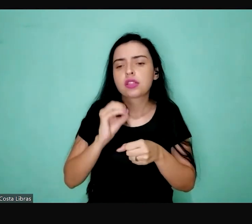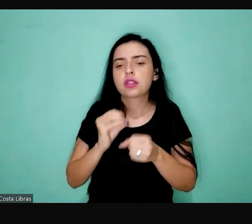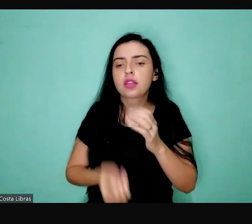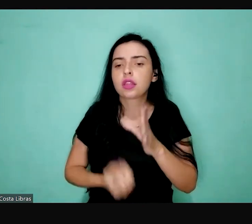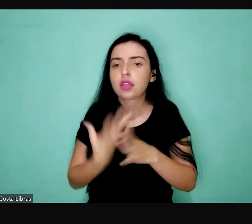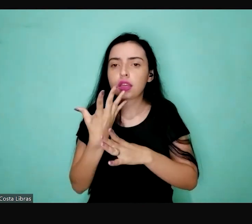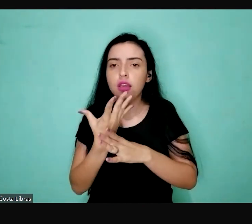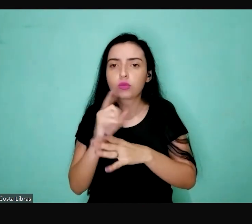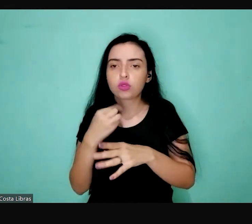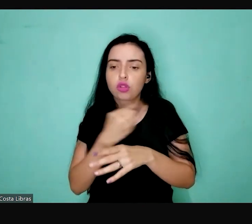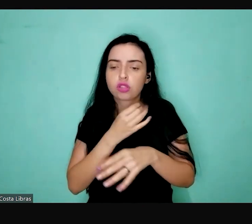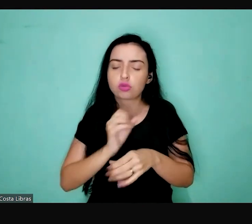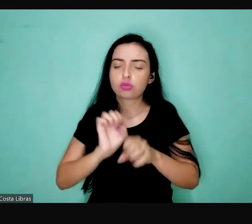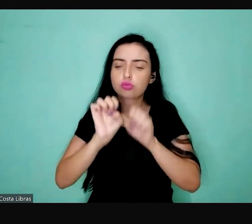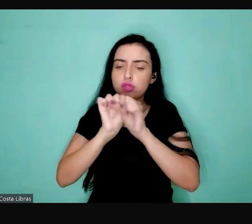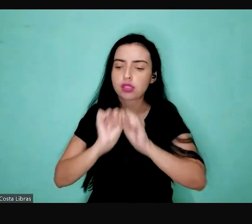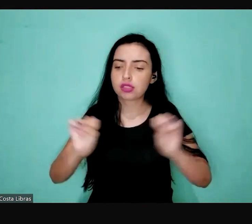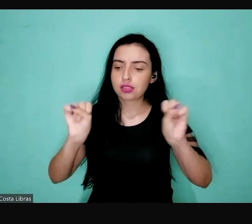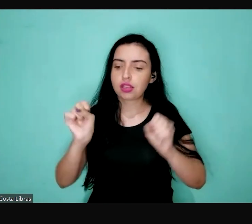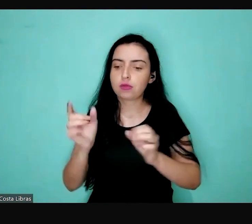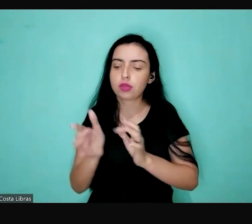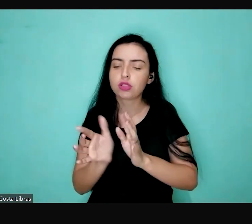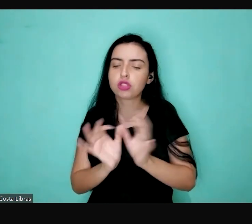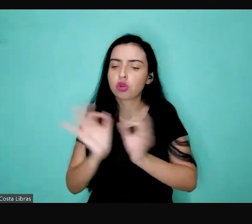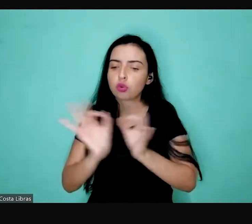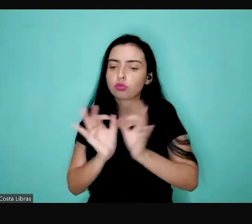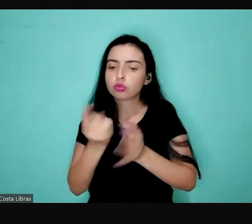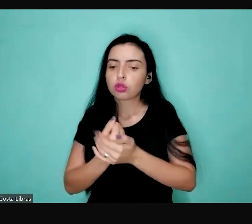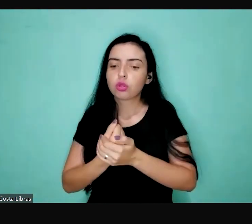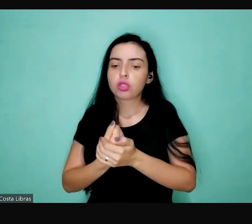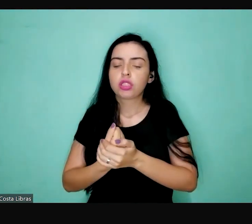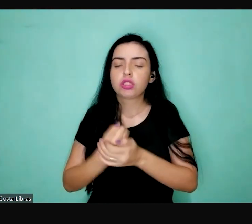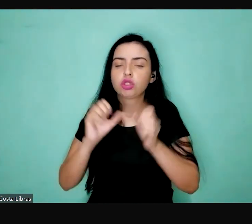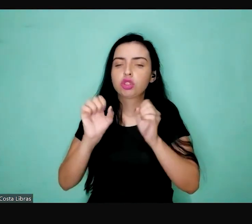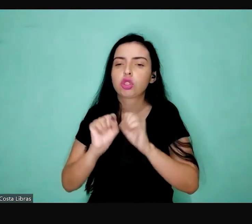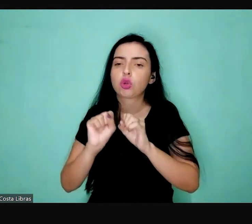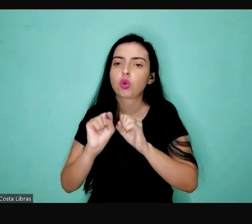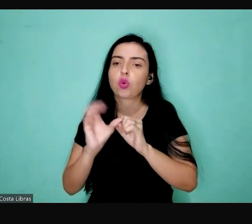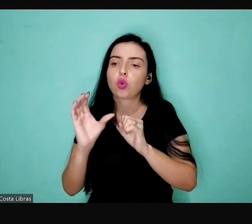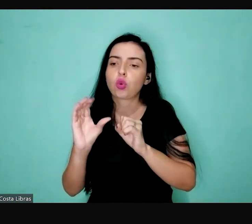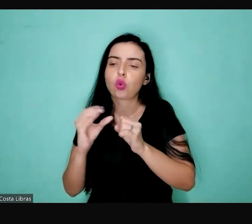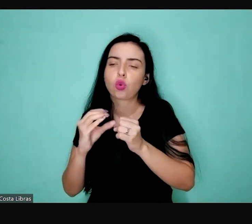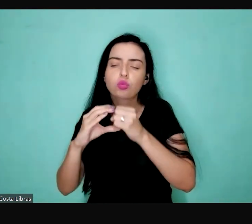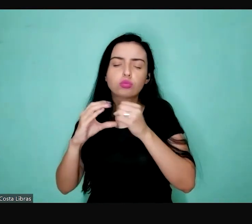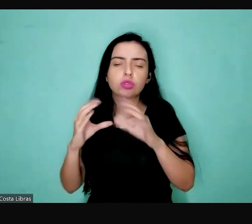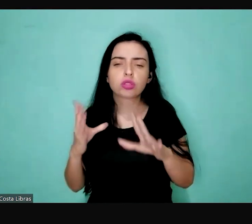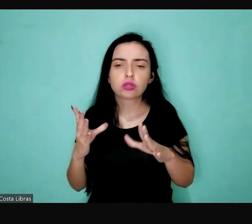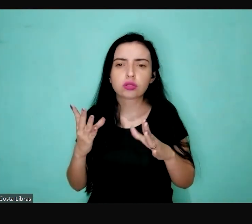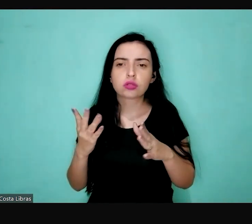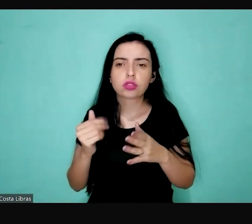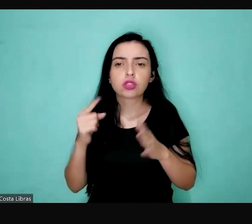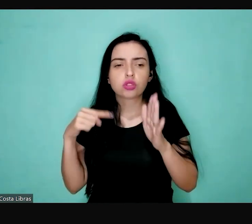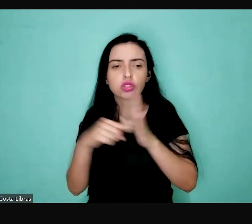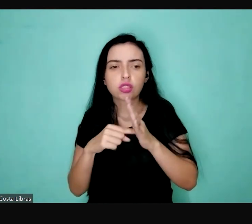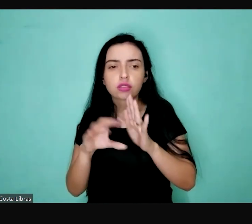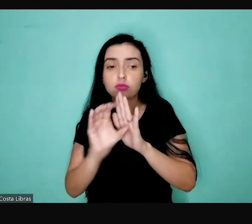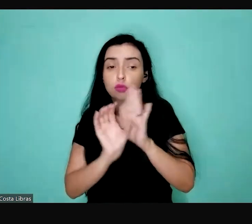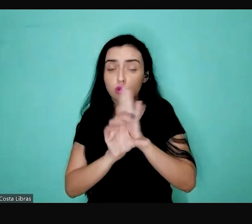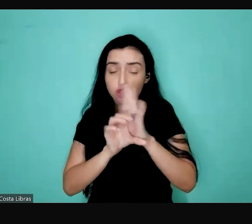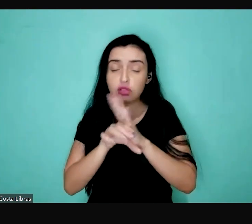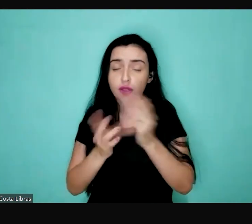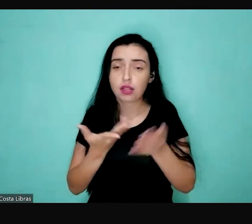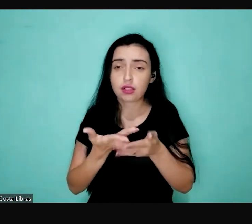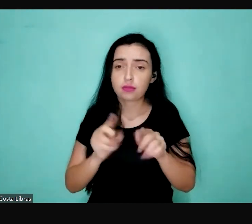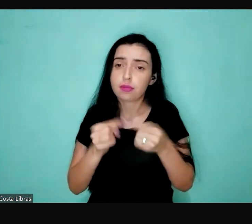o nosso sistema de controle de constitucionalidade, que passou a contar com ferramentas do controle direto ou abstrato, mas